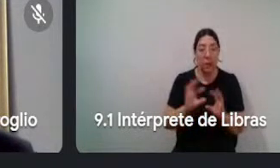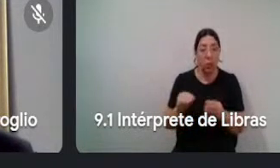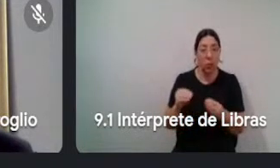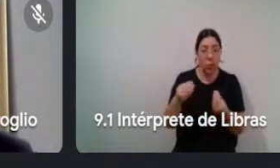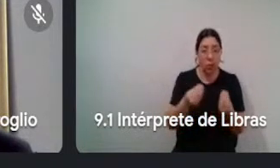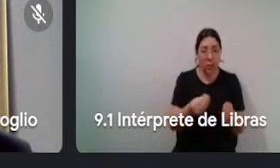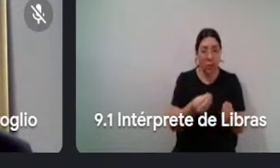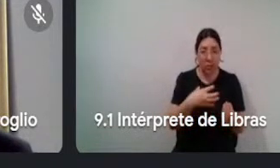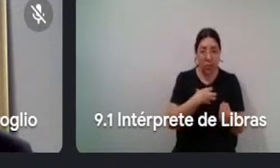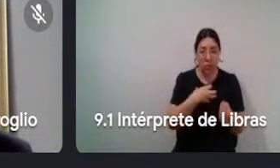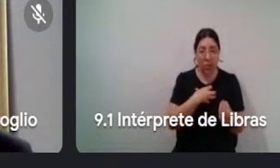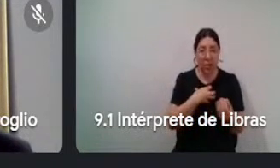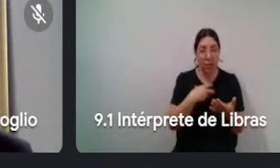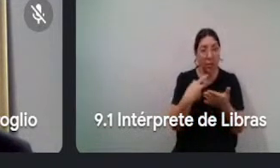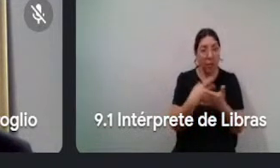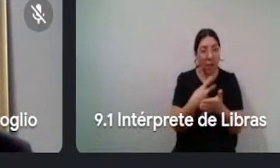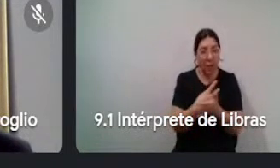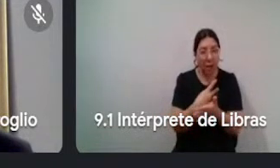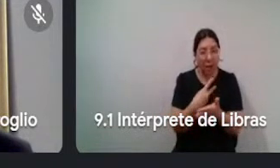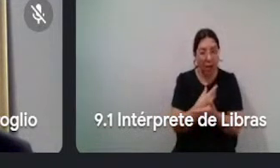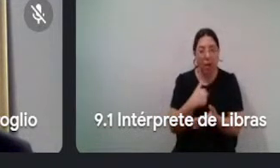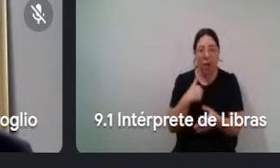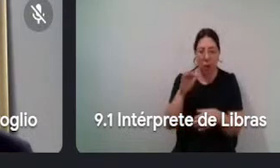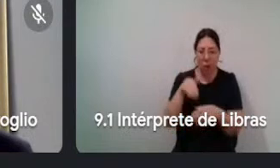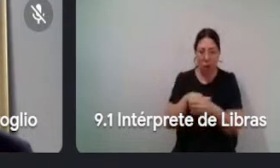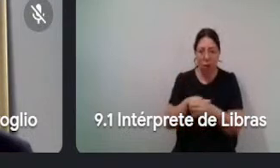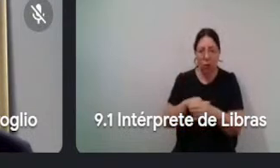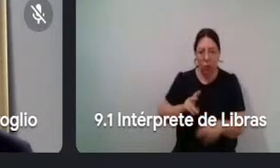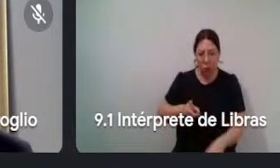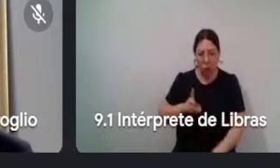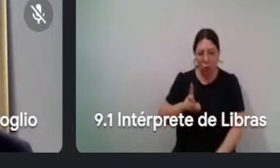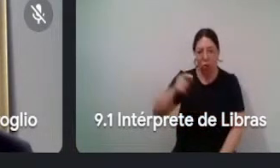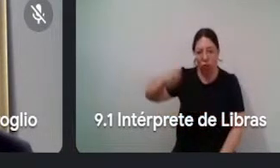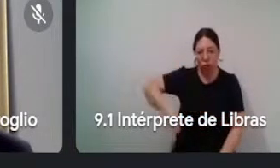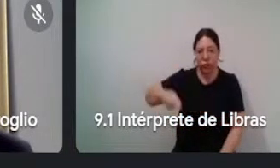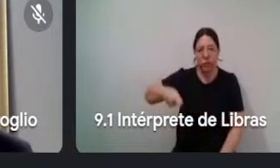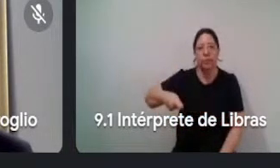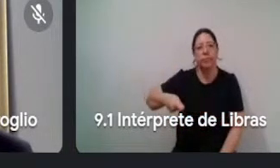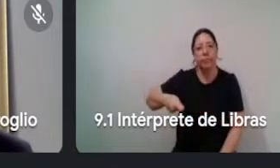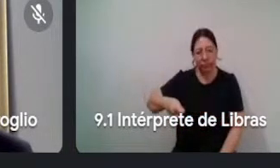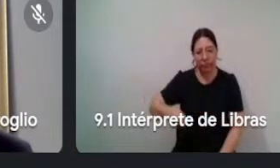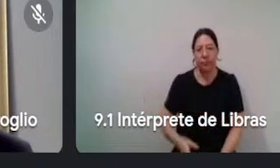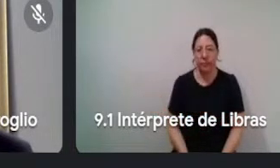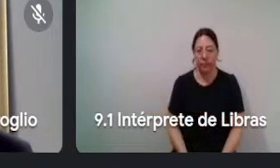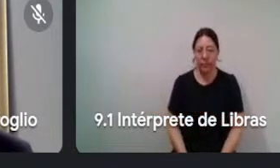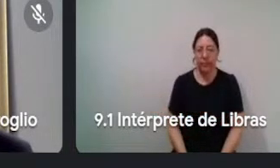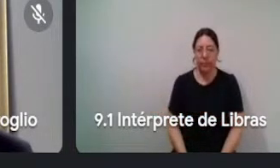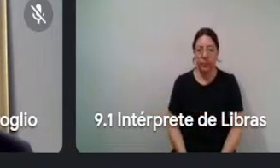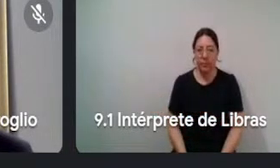estou votando no sentido de manter a sentença que desaprovou as contas.